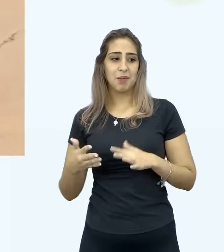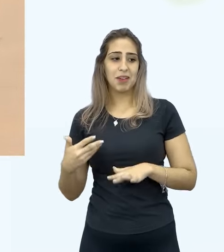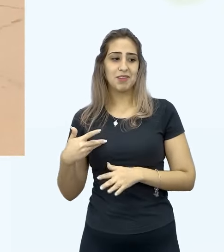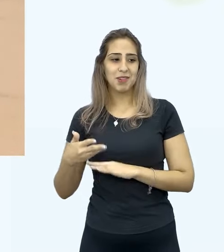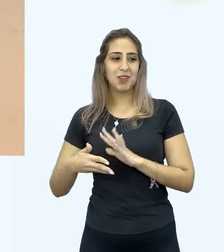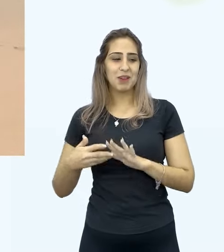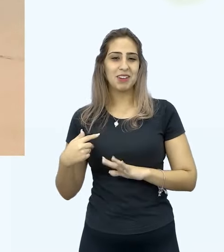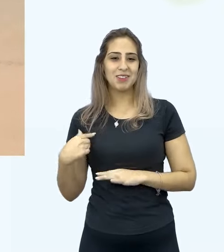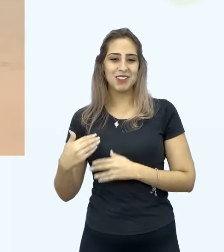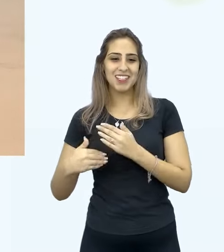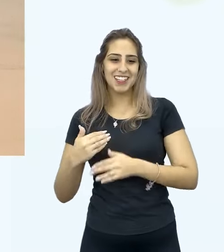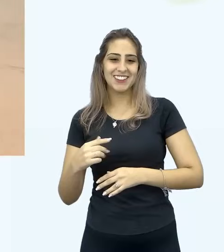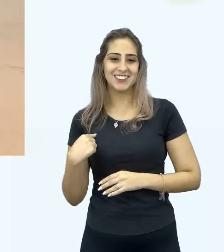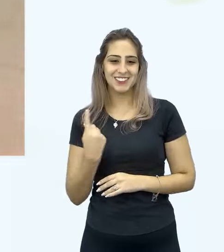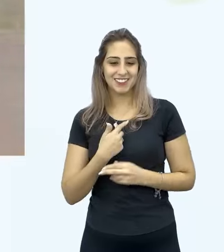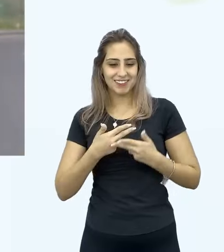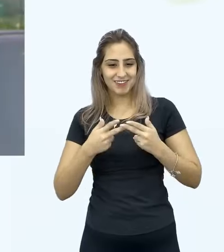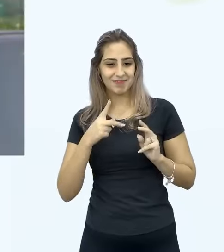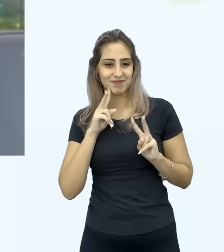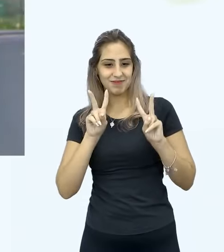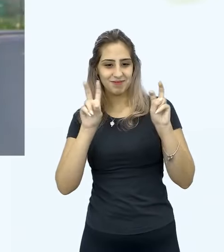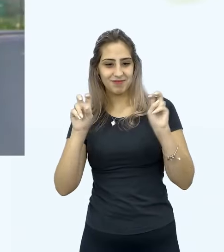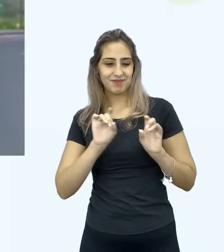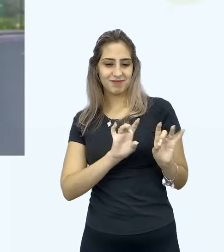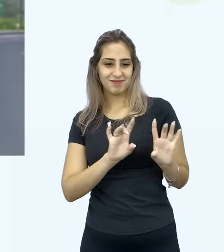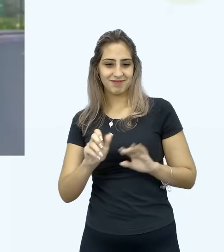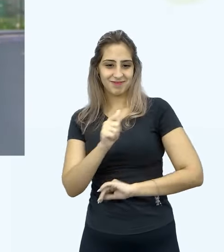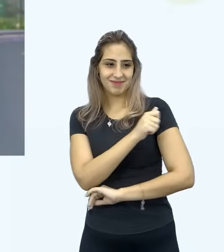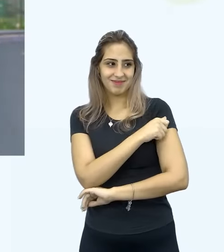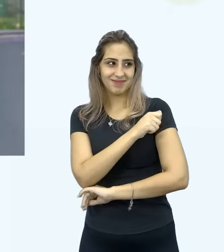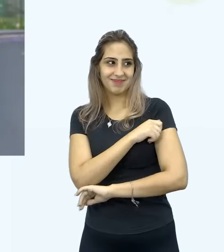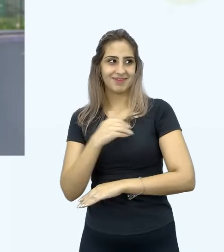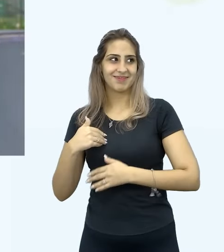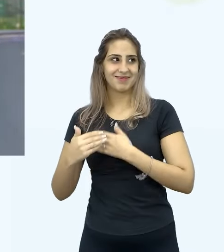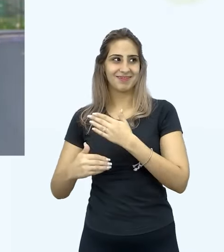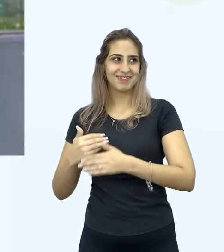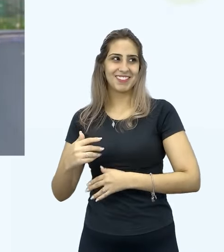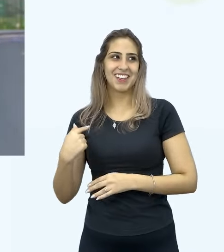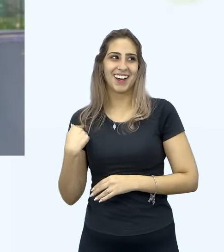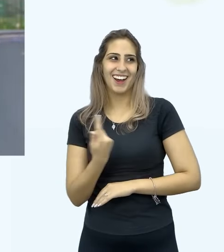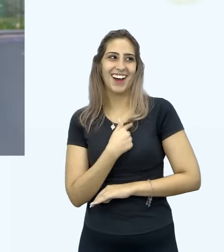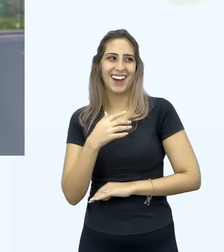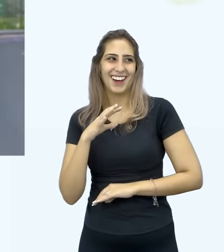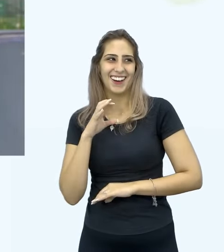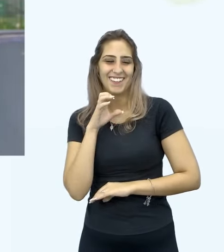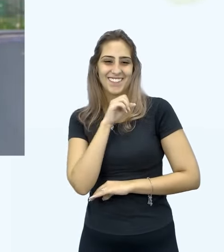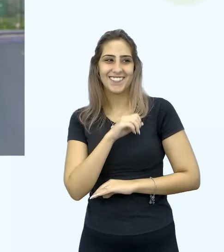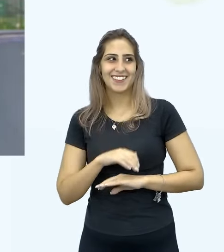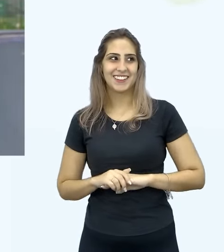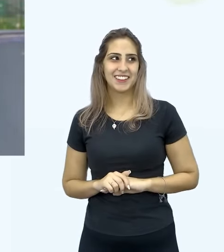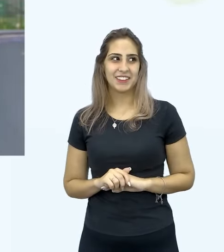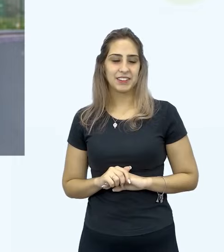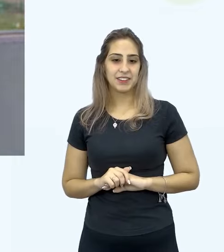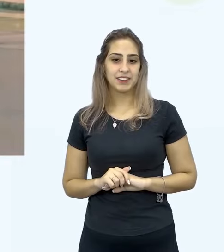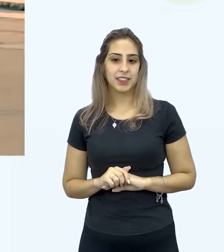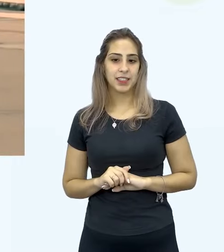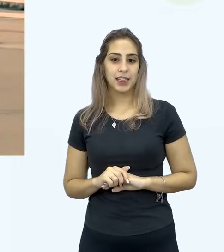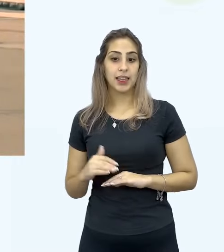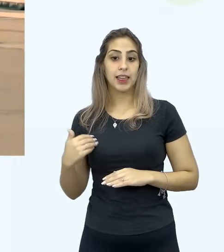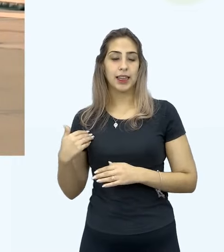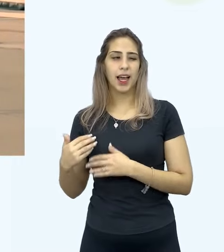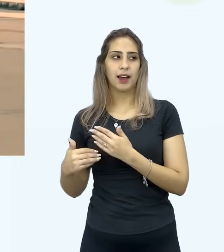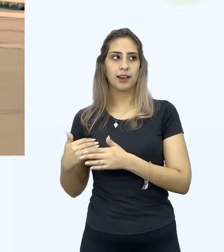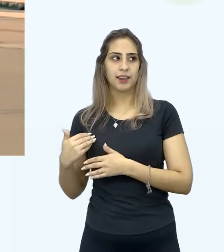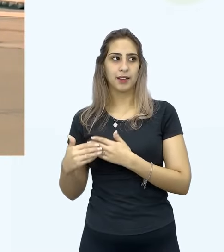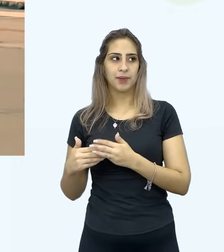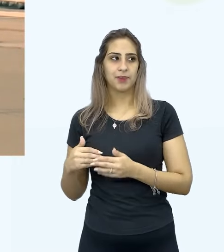com exercícios e com manobras específicas para cada aluno. Uns desenvolvem super rápido, em poucos dias ou pouco tempo de aula já estão